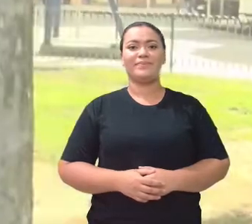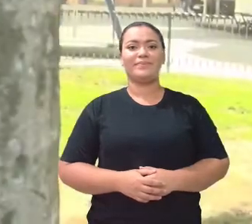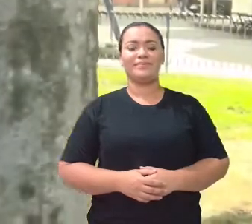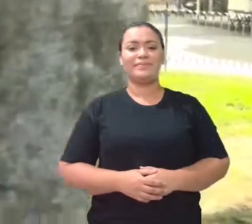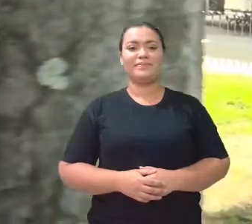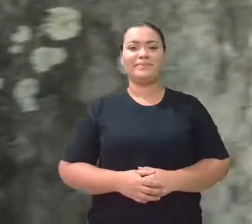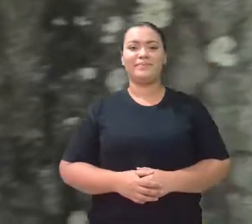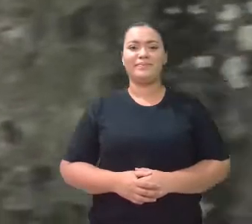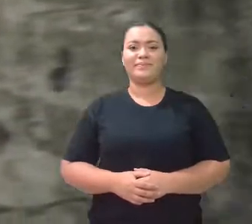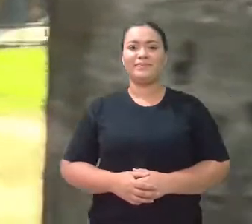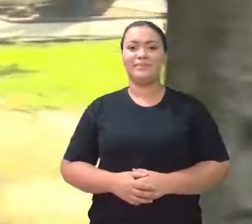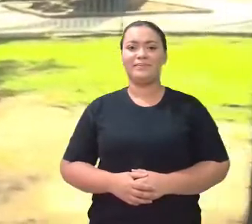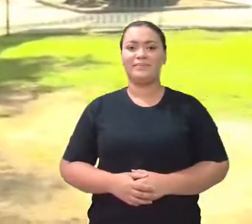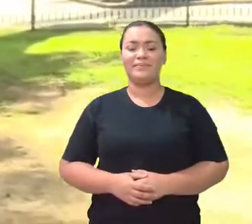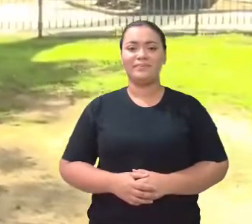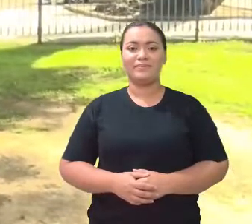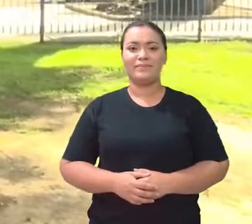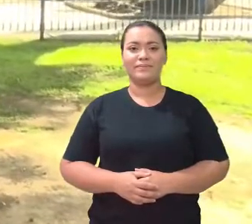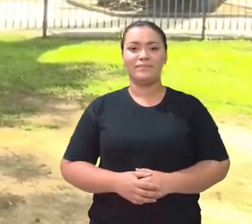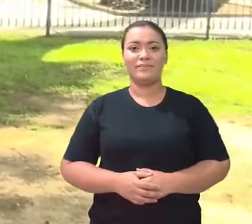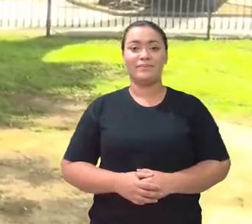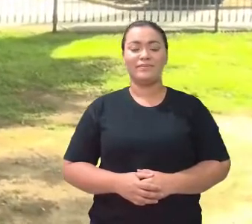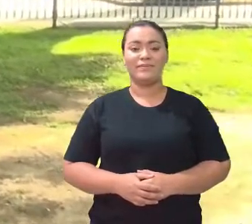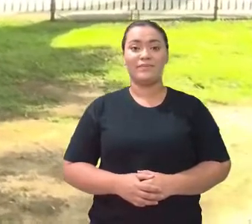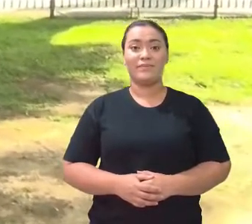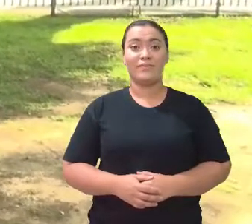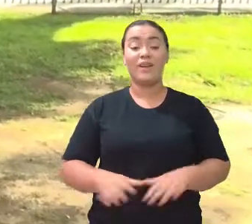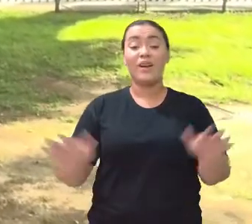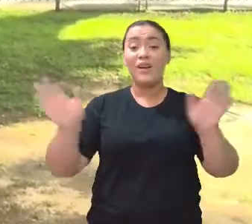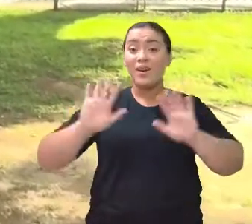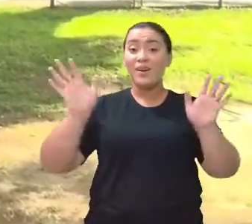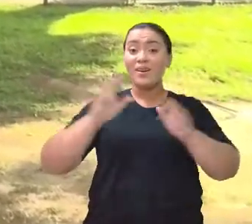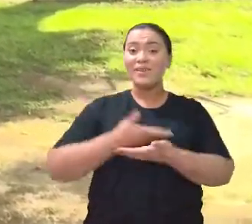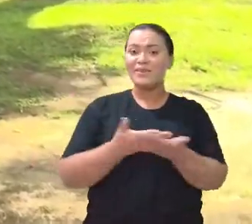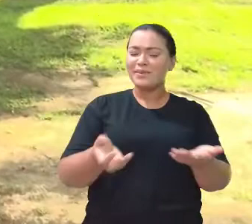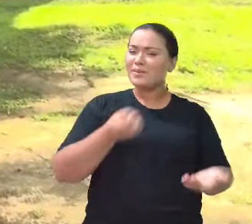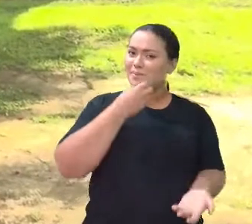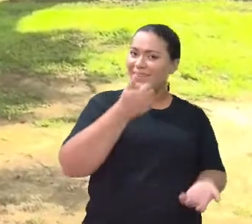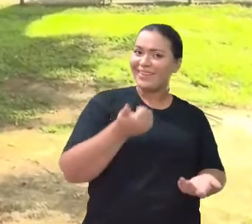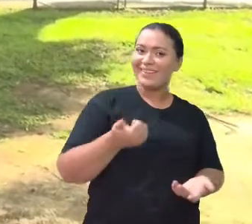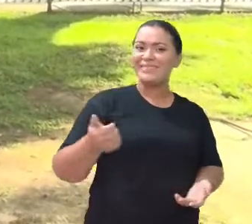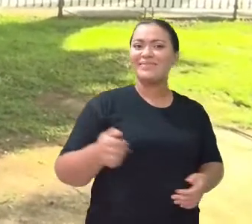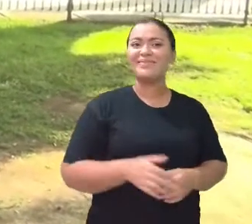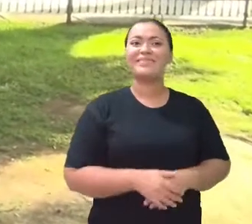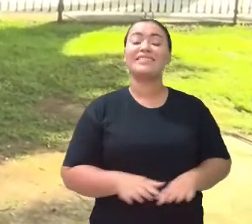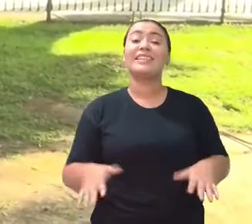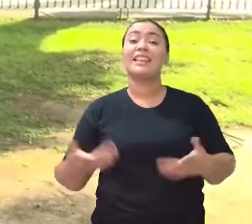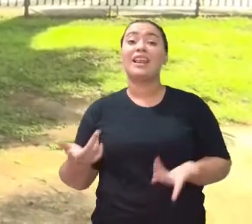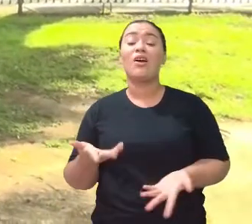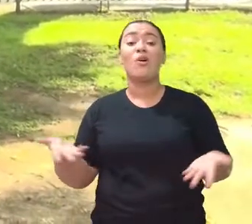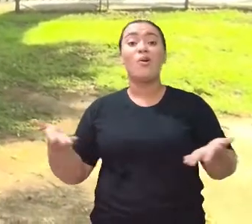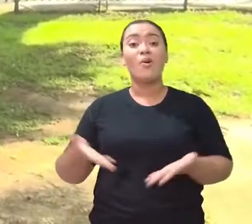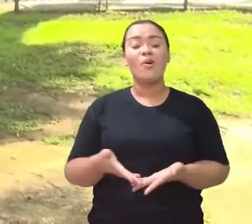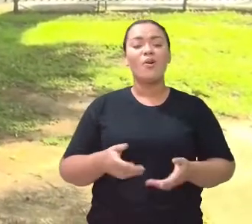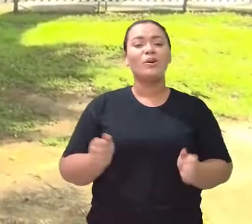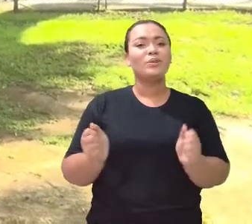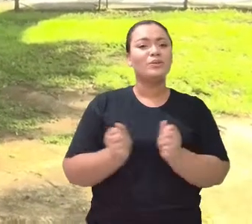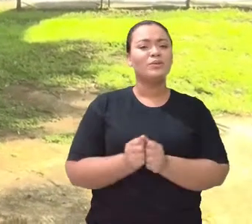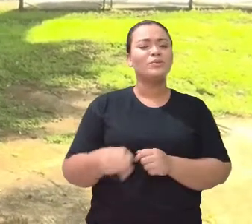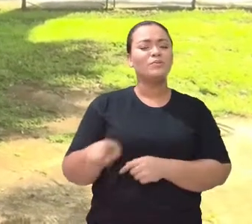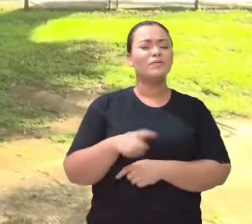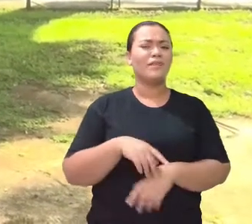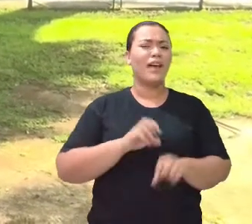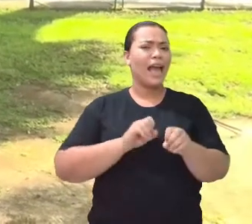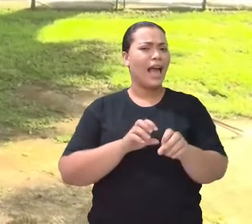Olá, gente. Tudo bem com vocês? Estamos hoje aqui para fazer uma aula